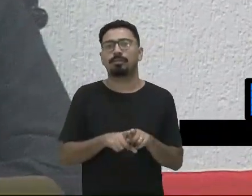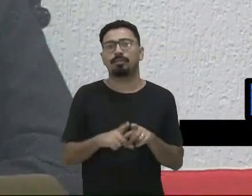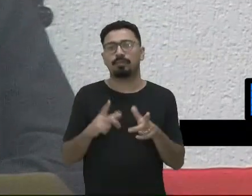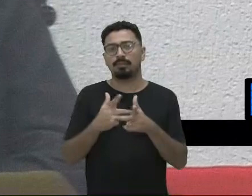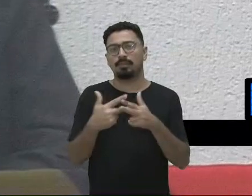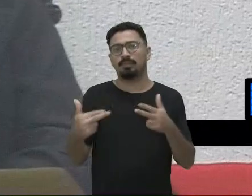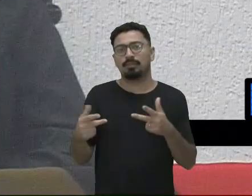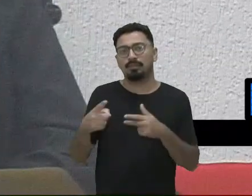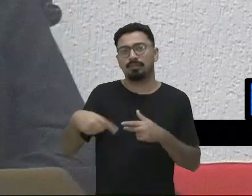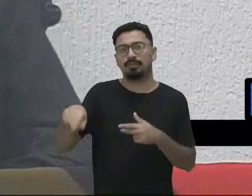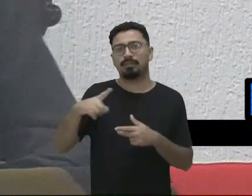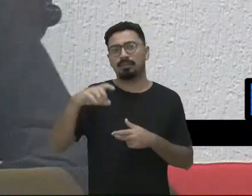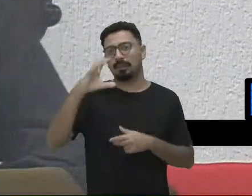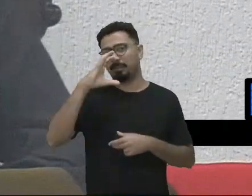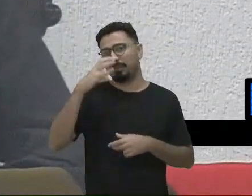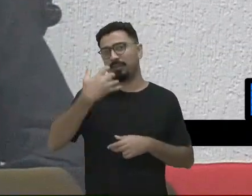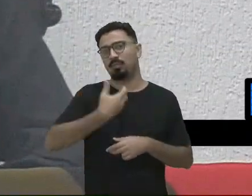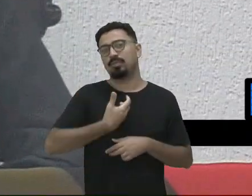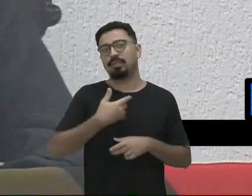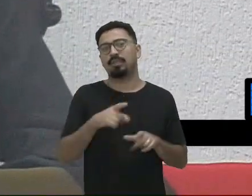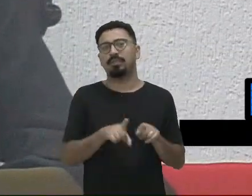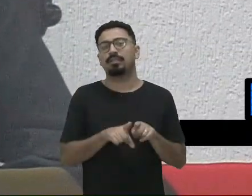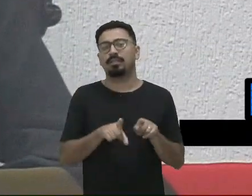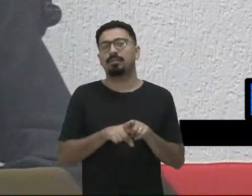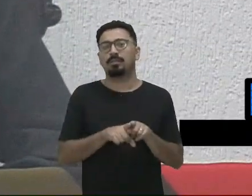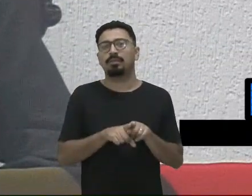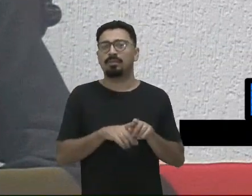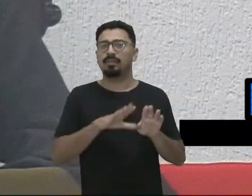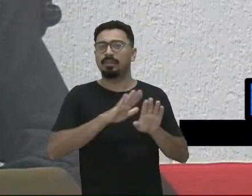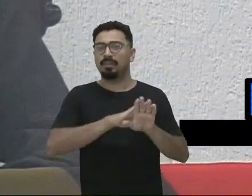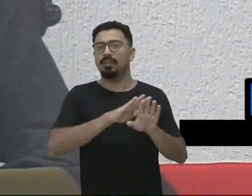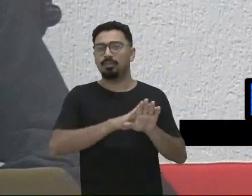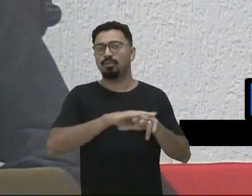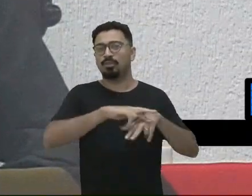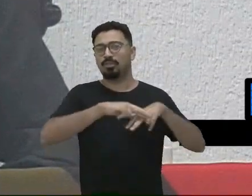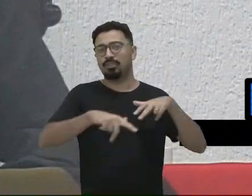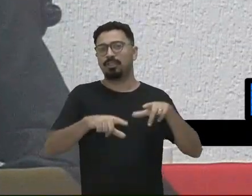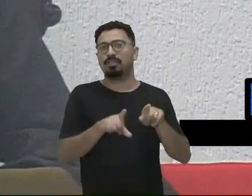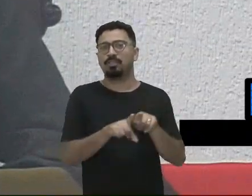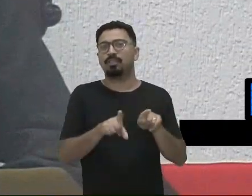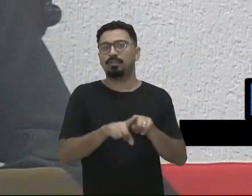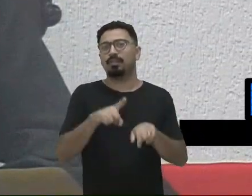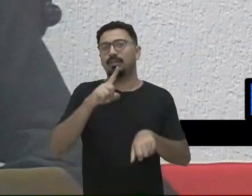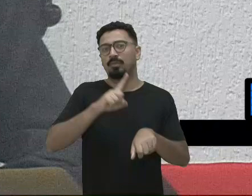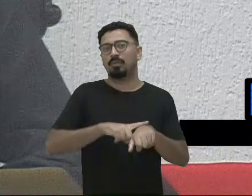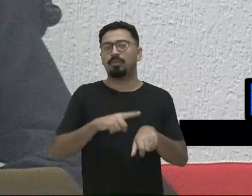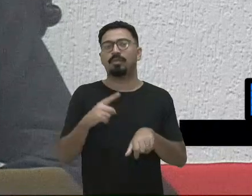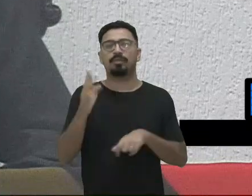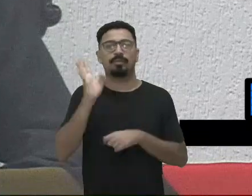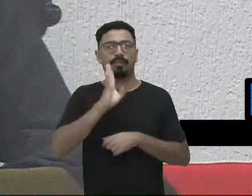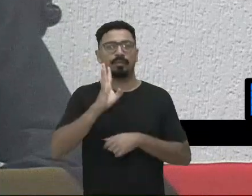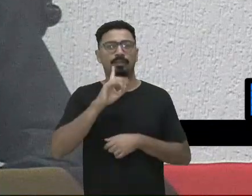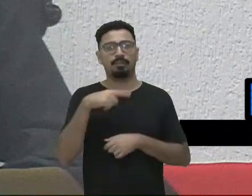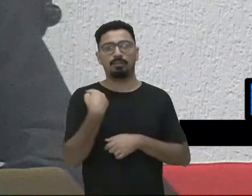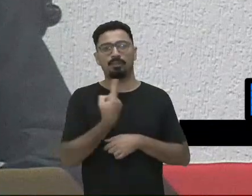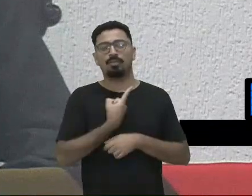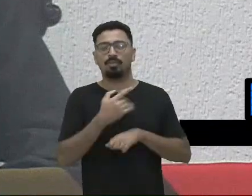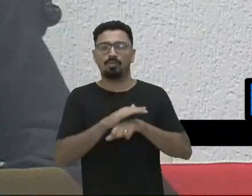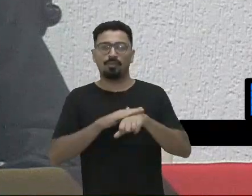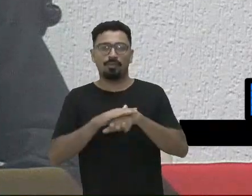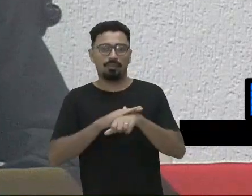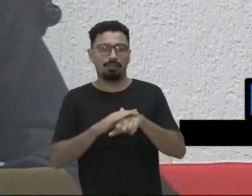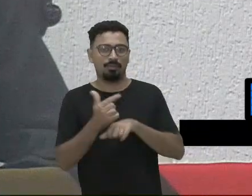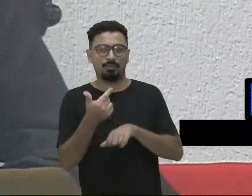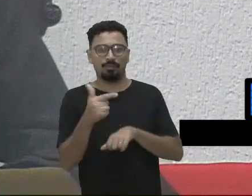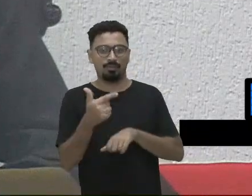alguns deles me acusaram de ideologia de gênero, e aí seria um momento muito bacana para a gente poder falar que não